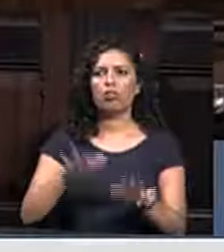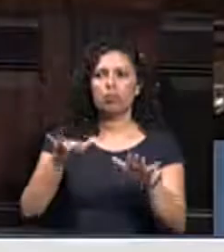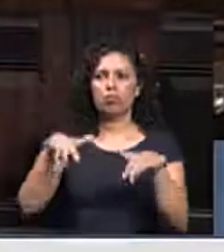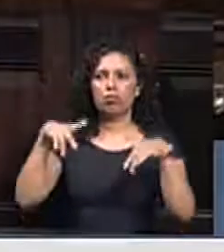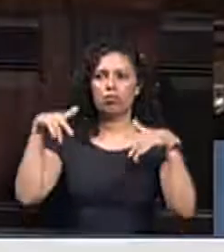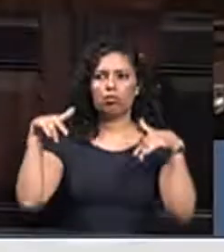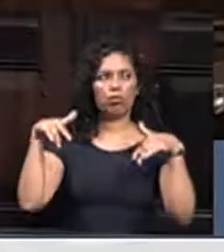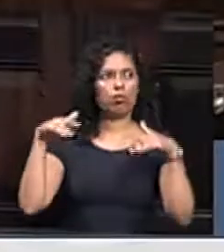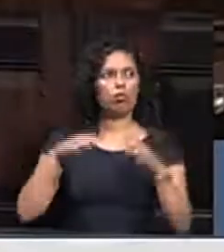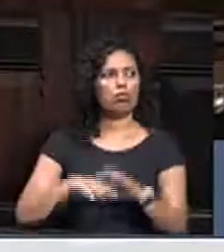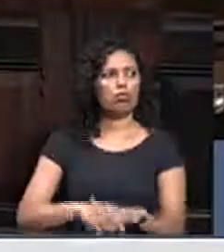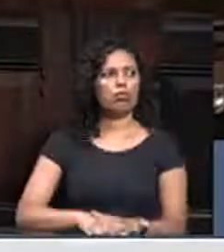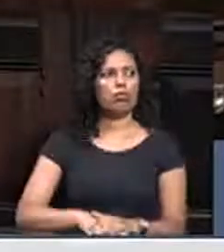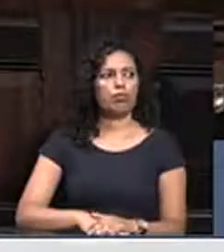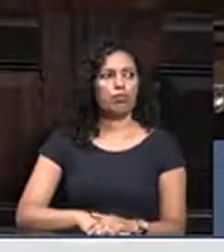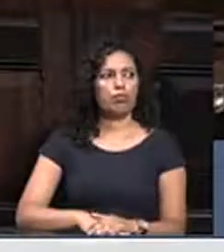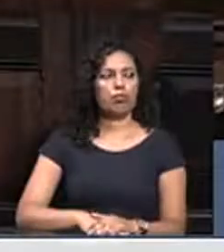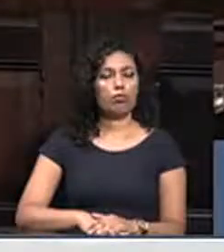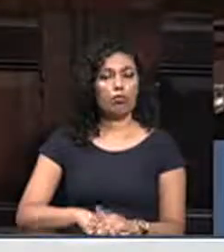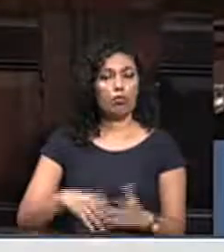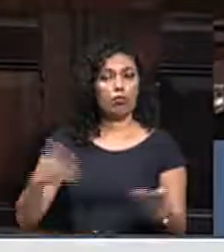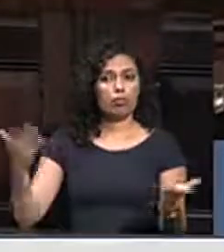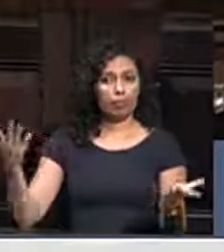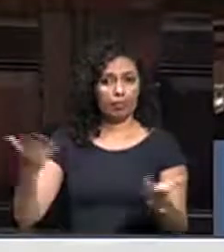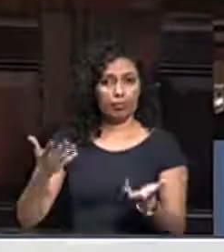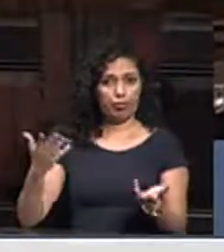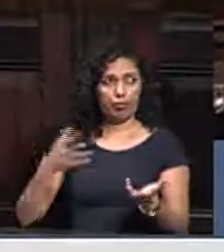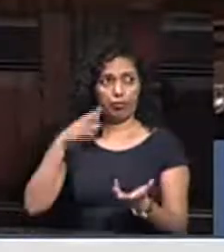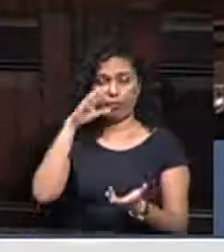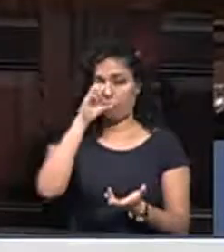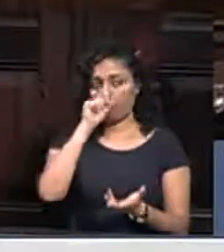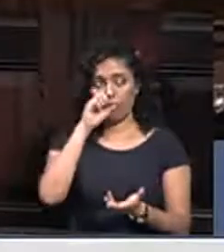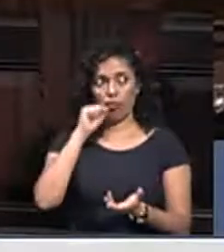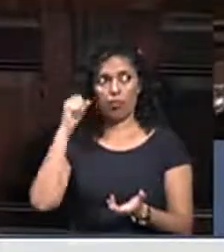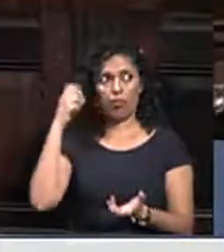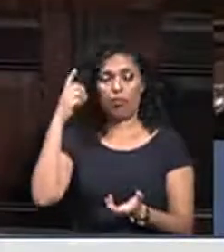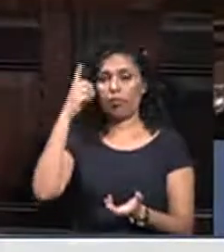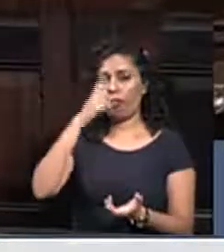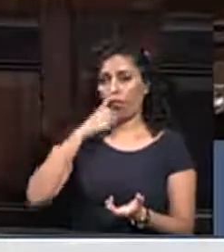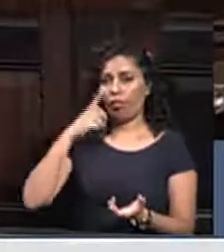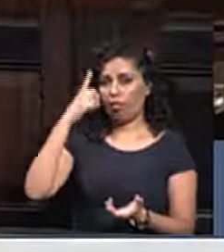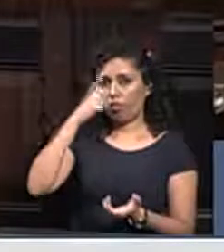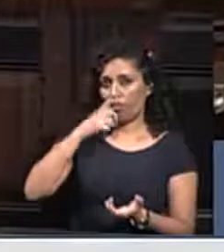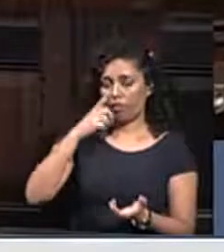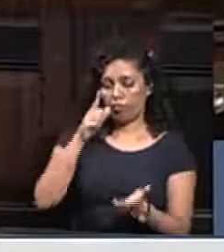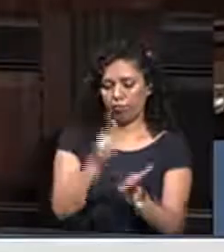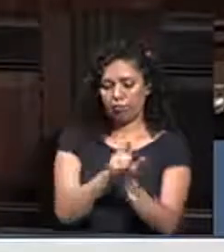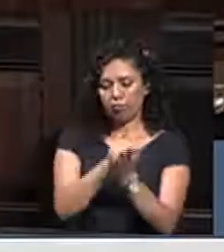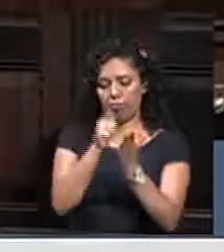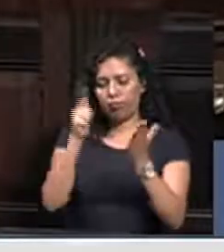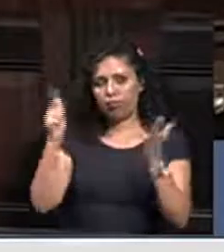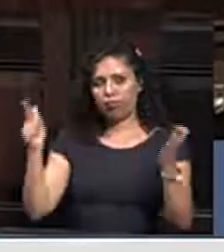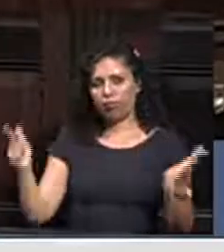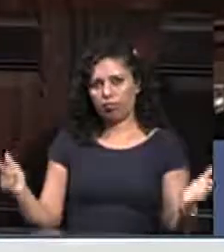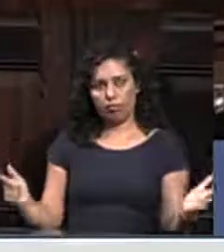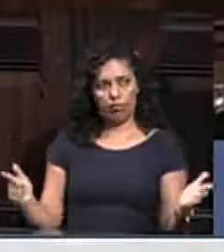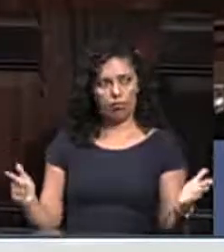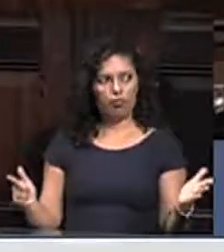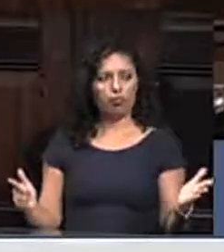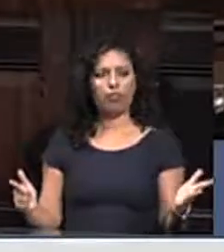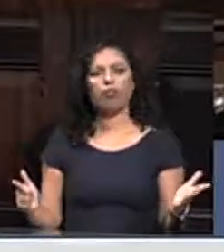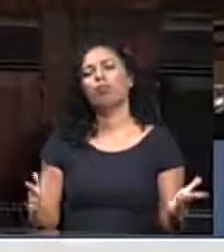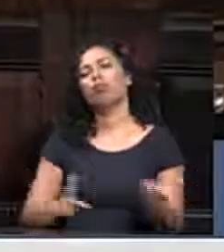Nesse último final de semana, os jornais